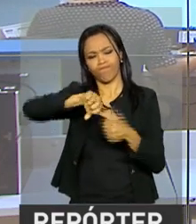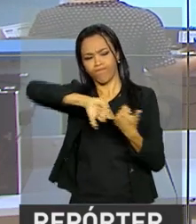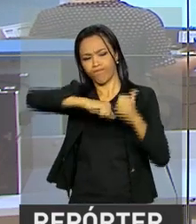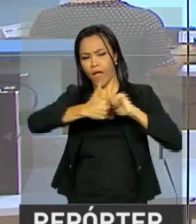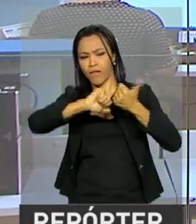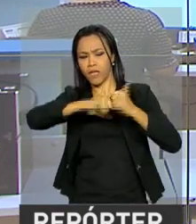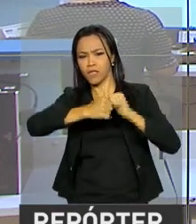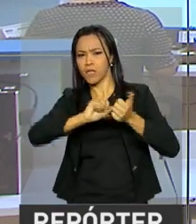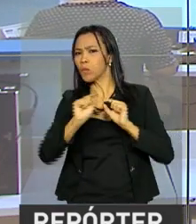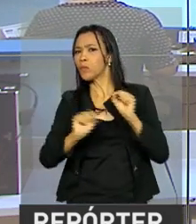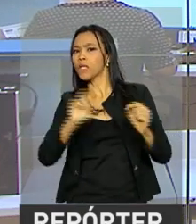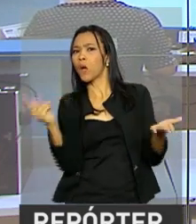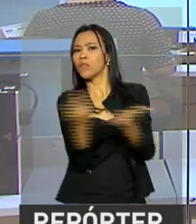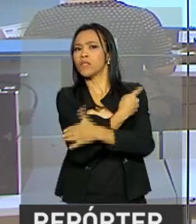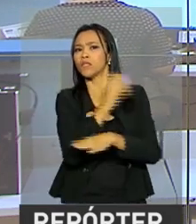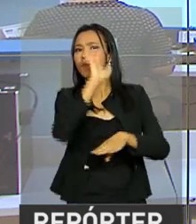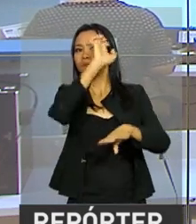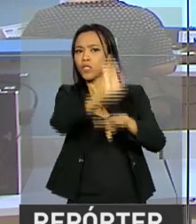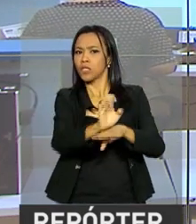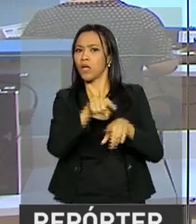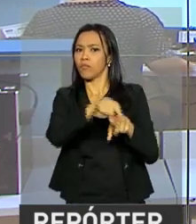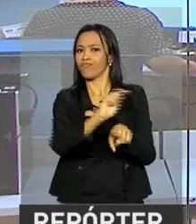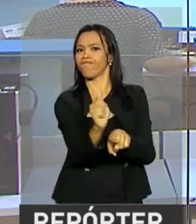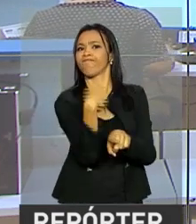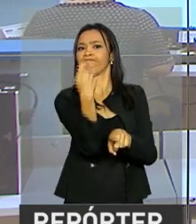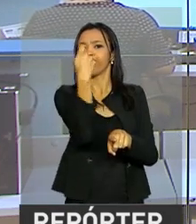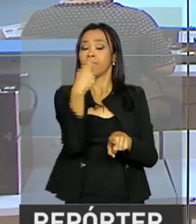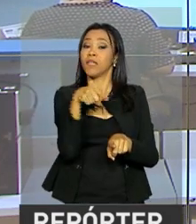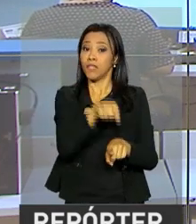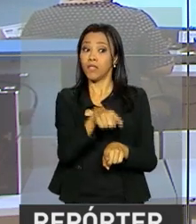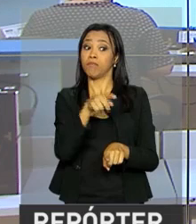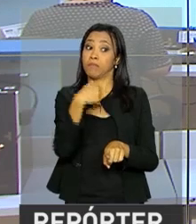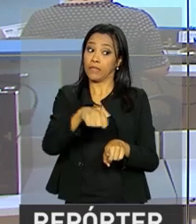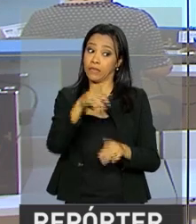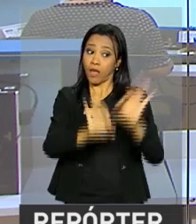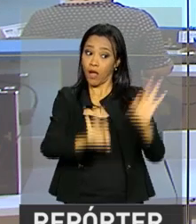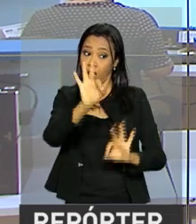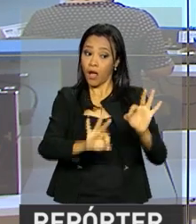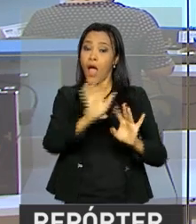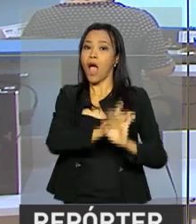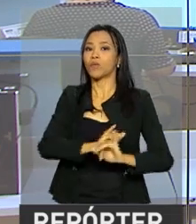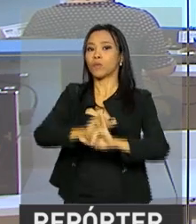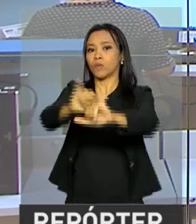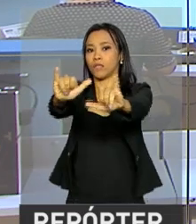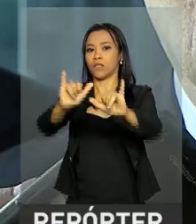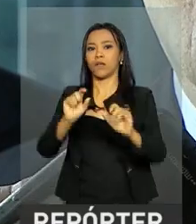preliminar da situação do Estado e o plano deverá ser anunciado em breve.